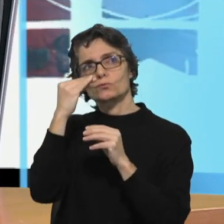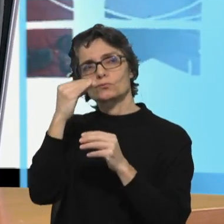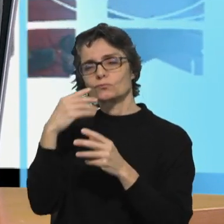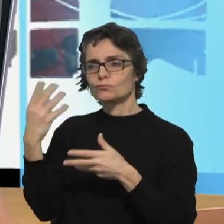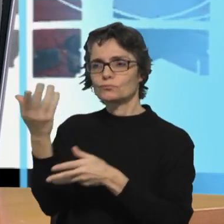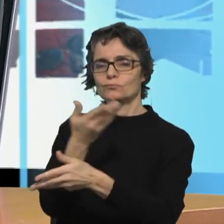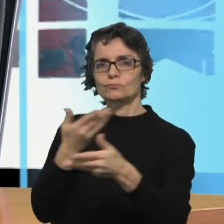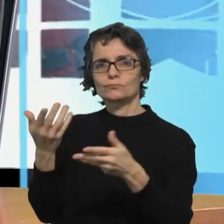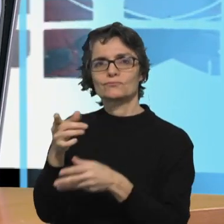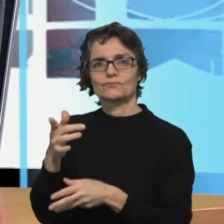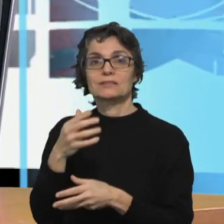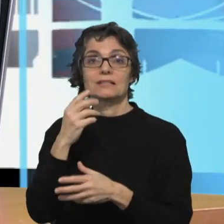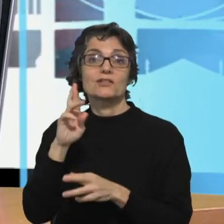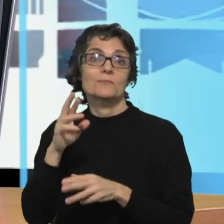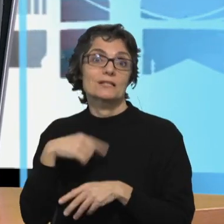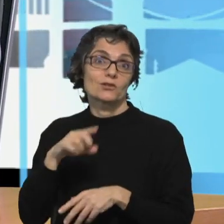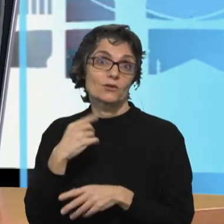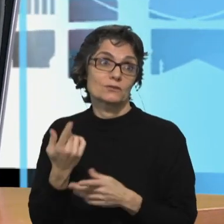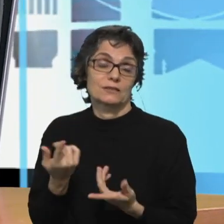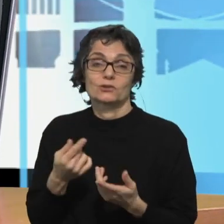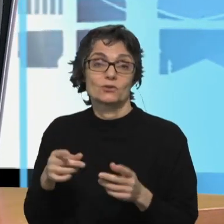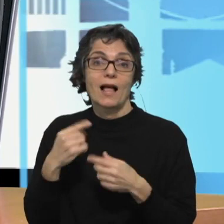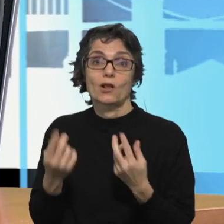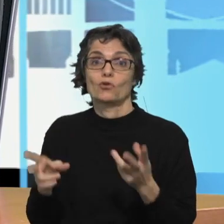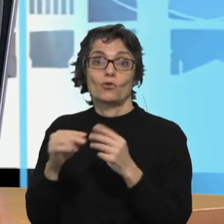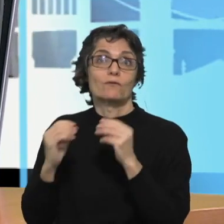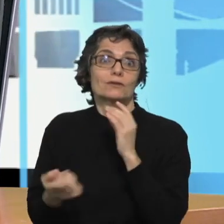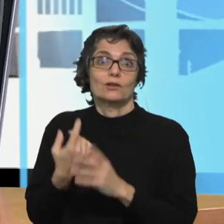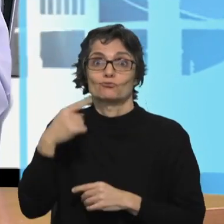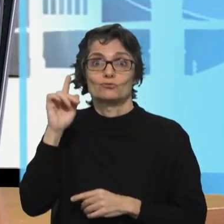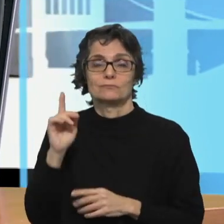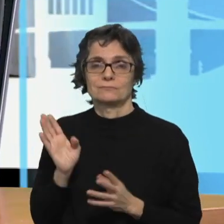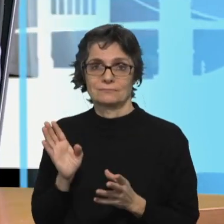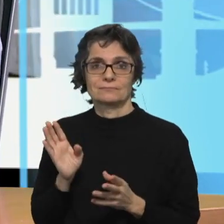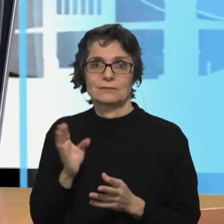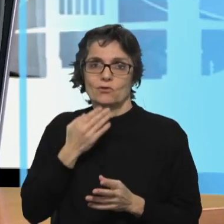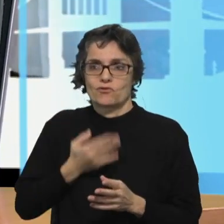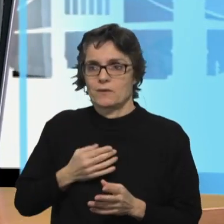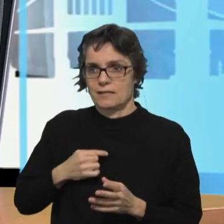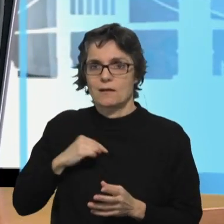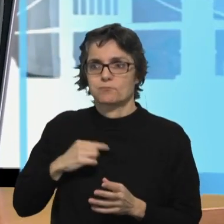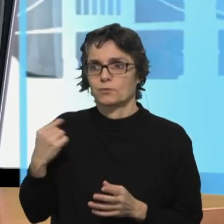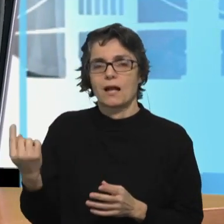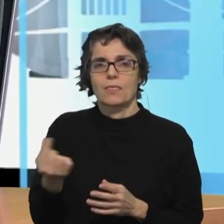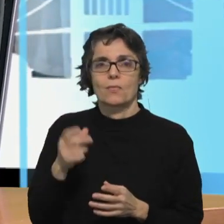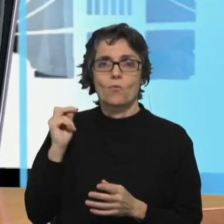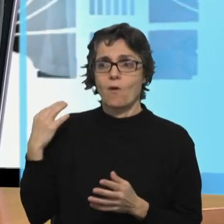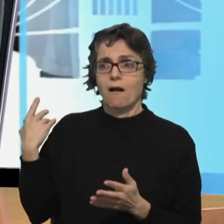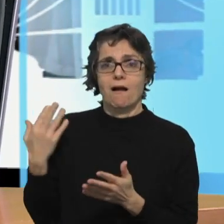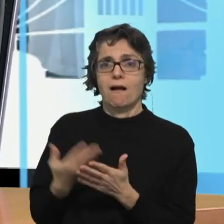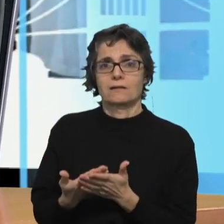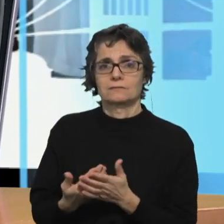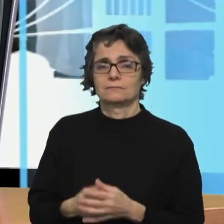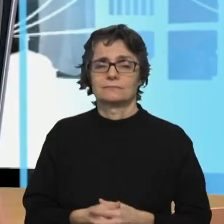esperança, a nossa aposta. Não estamos a inventar nada de raiz. Estas opções resultam de experiências bem-sucedidas dos últimos anos, aqui e um pouco por todo o